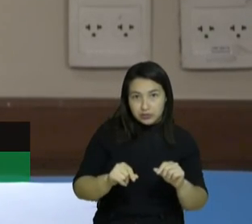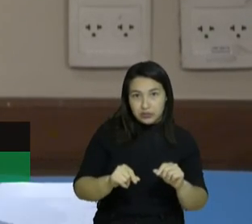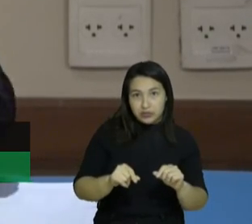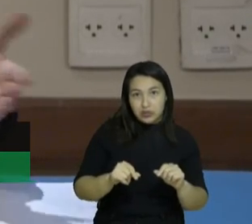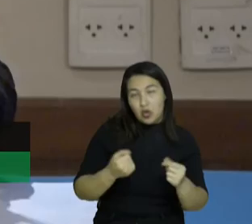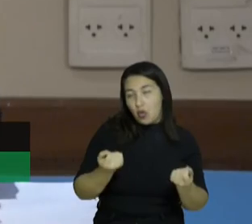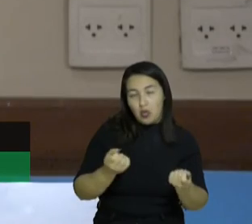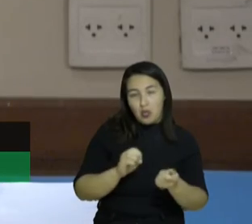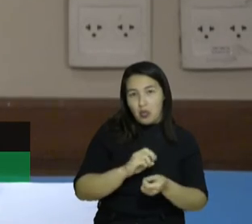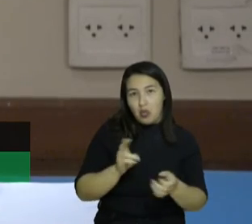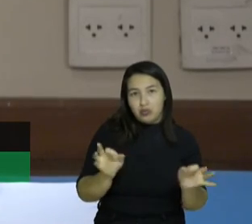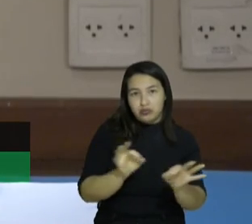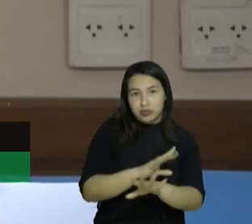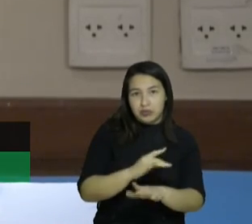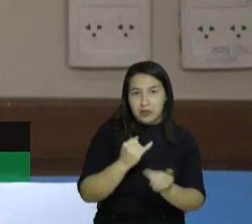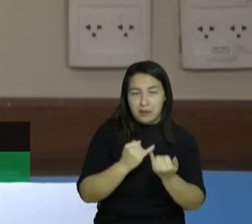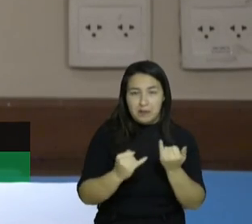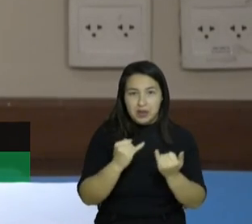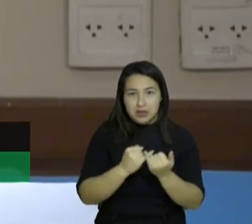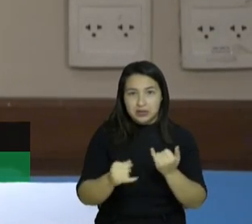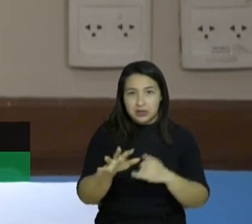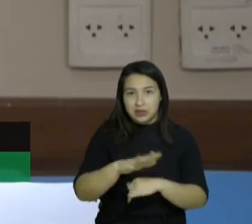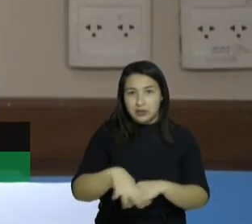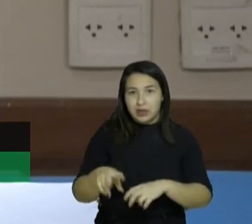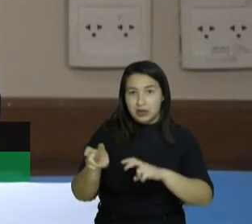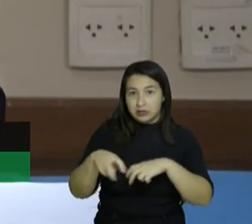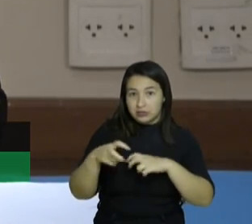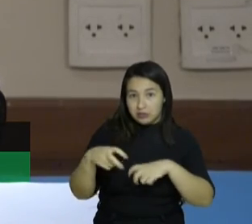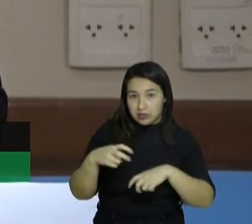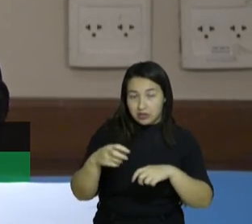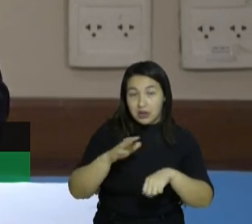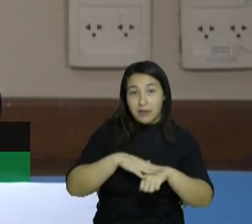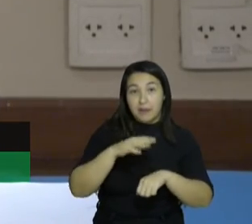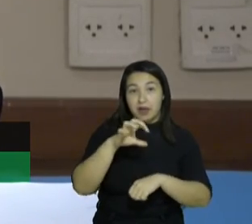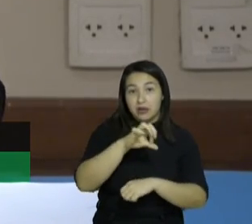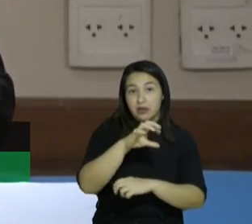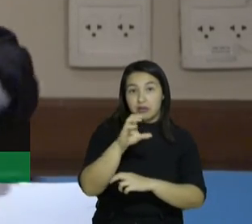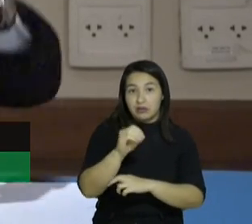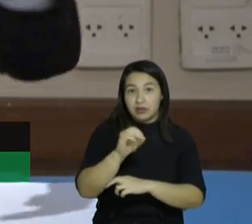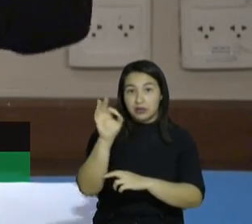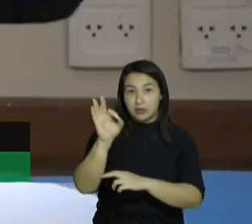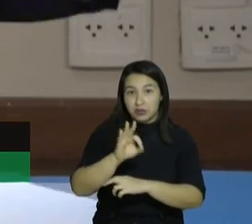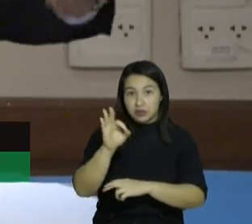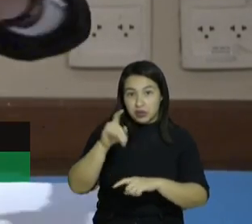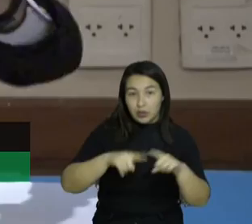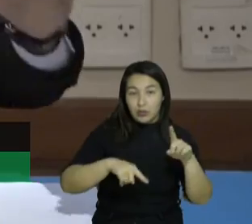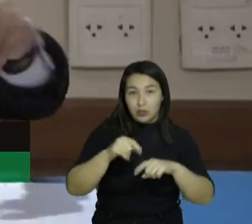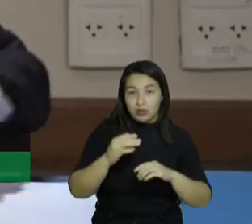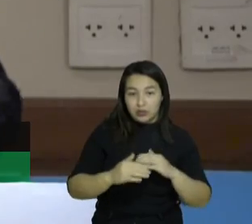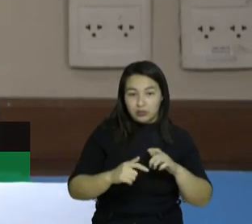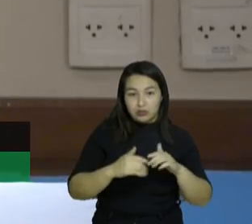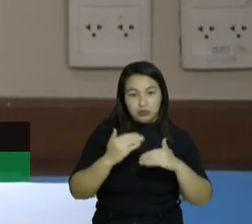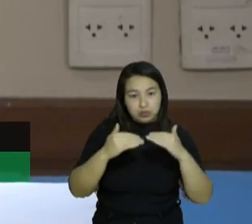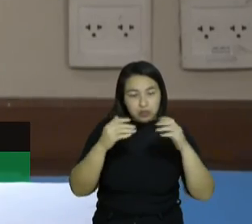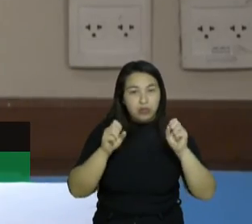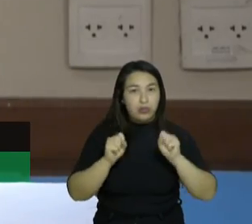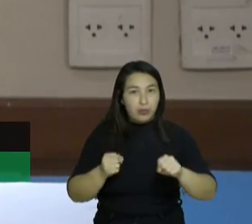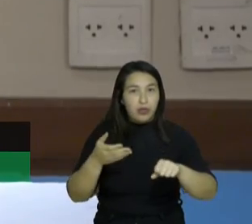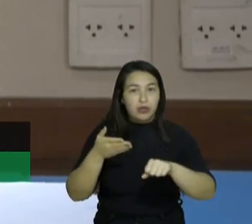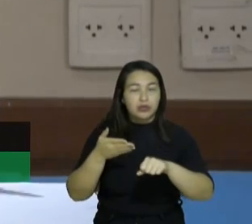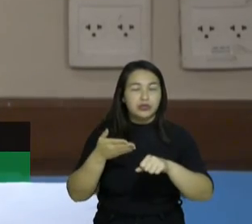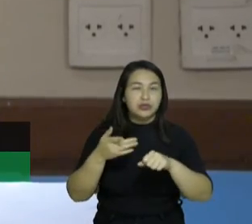eliminação completa ou redução parcial no mercado agrícola e mais de 90% dos produtos gradativamente poderiam entrar